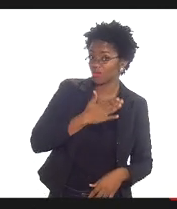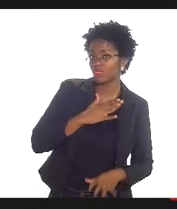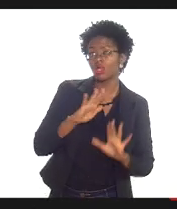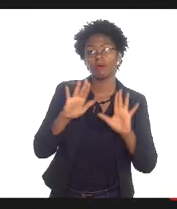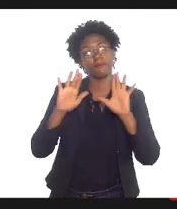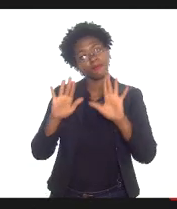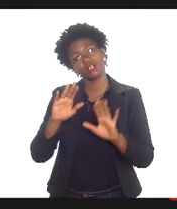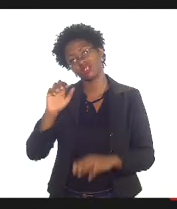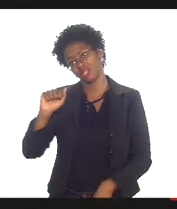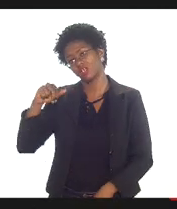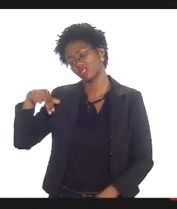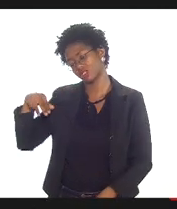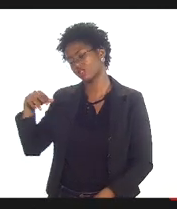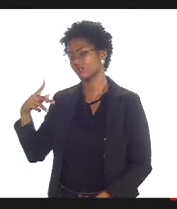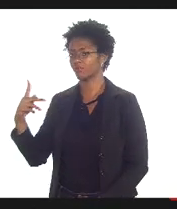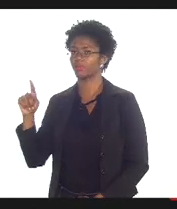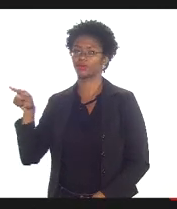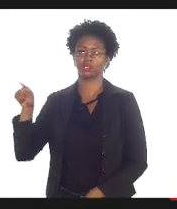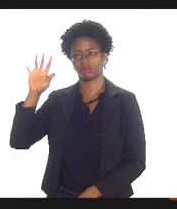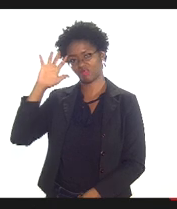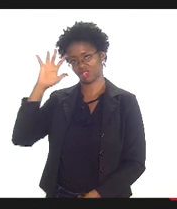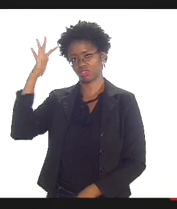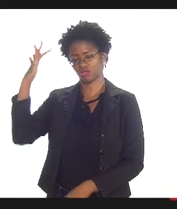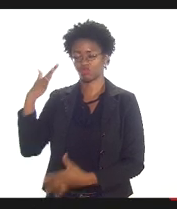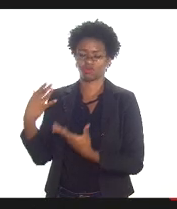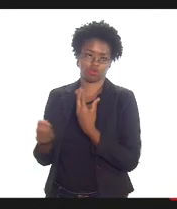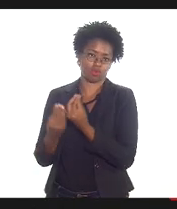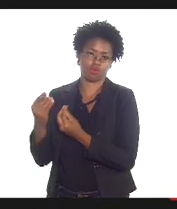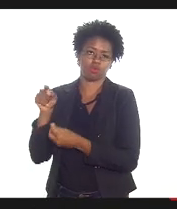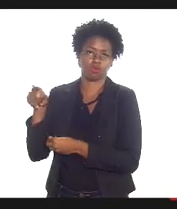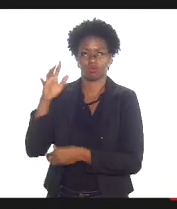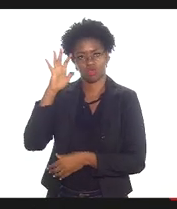ANP definir de que forma isso se dará.